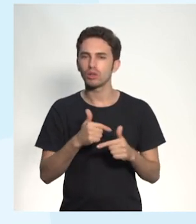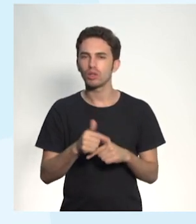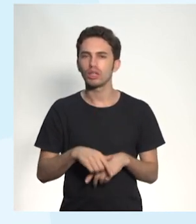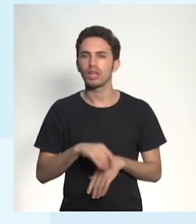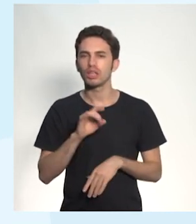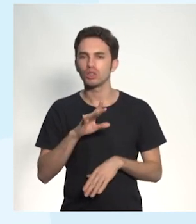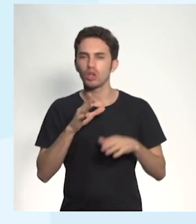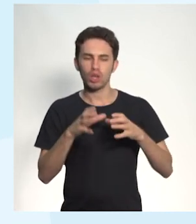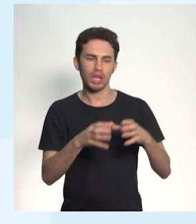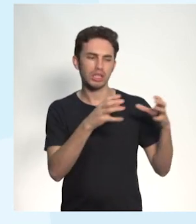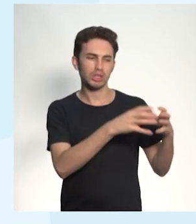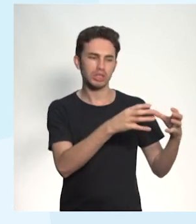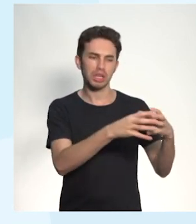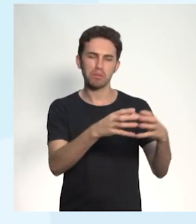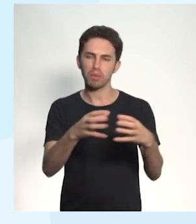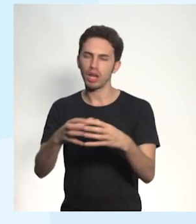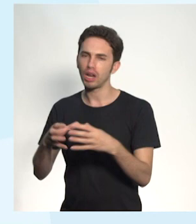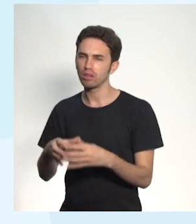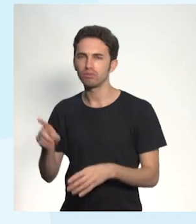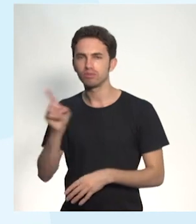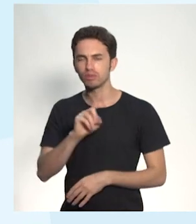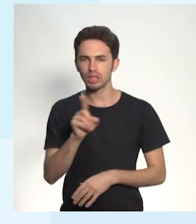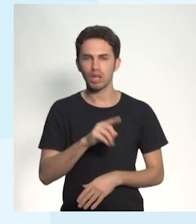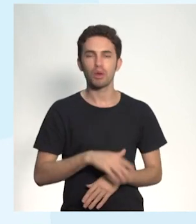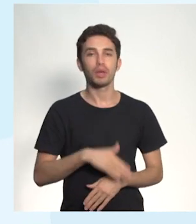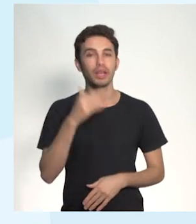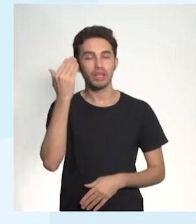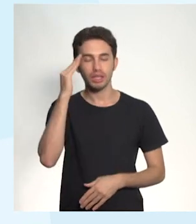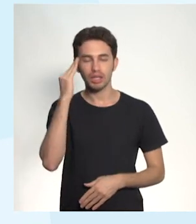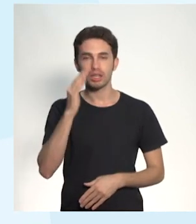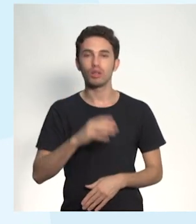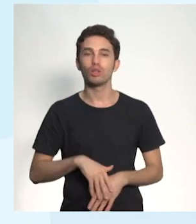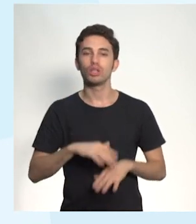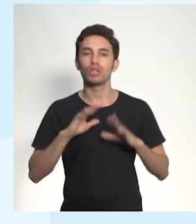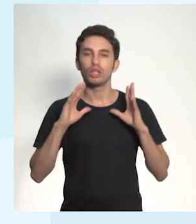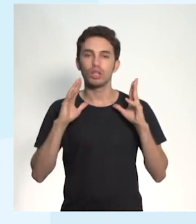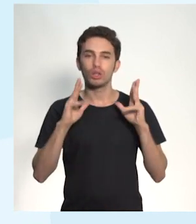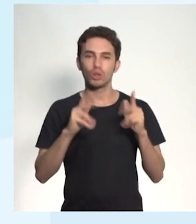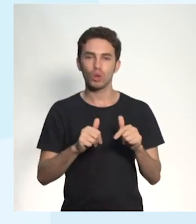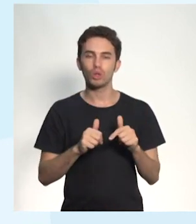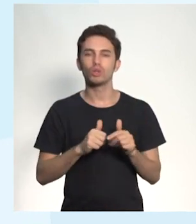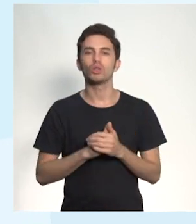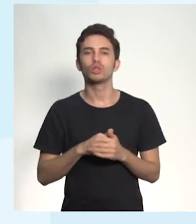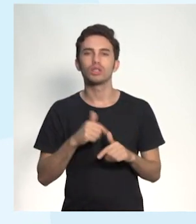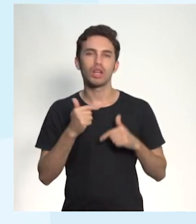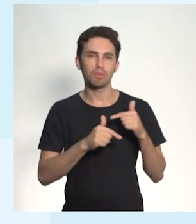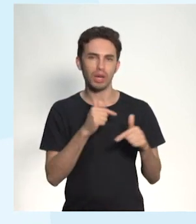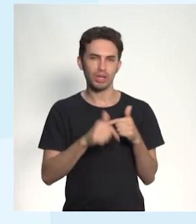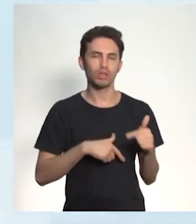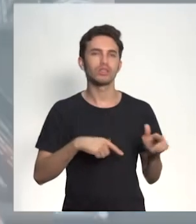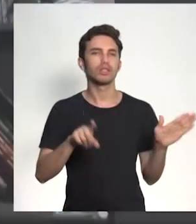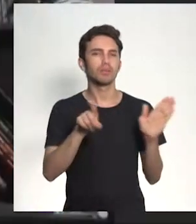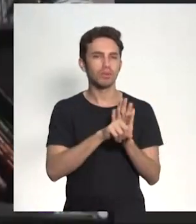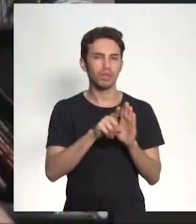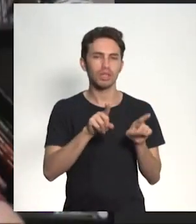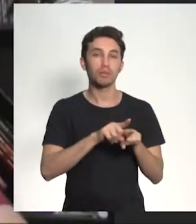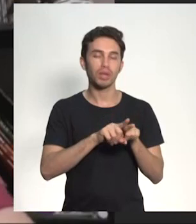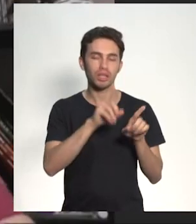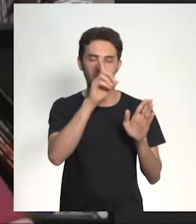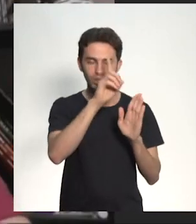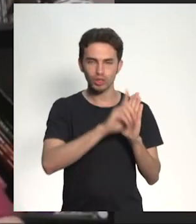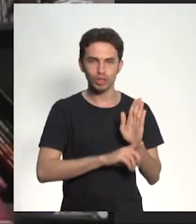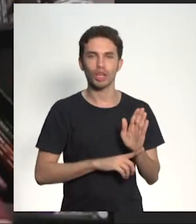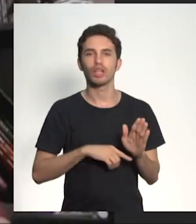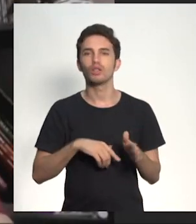separando eles por categorias, mas sim, né, entendendo que nós, como trabalhadores, né, também temos direitos aí a serem